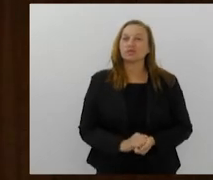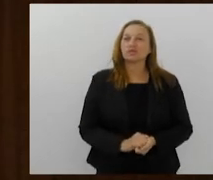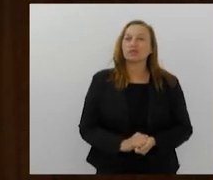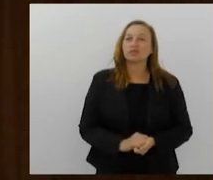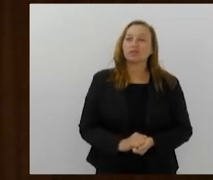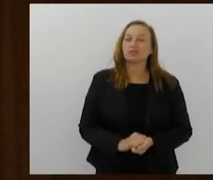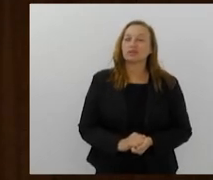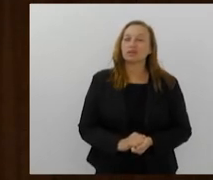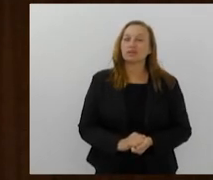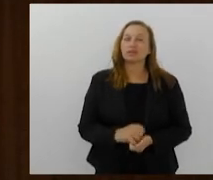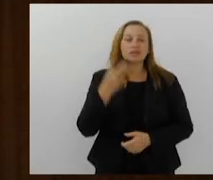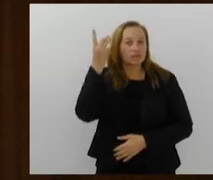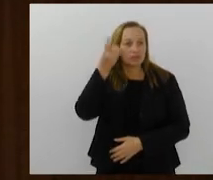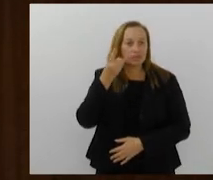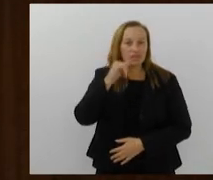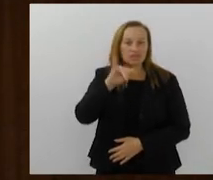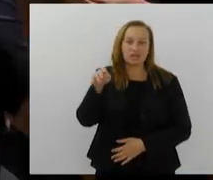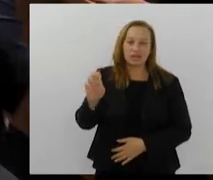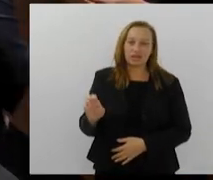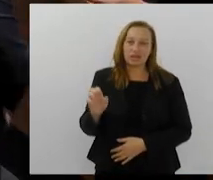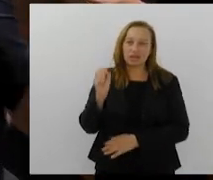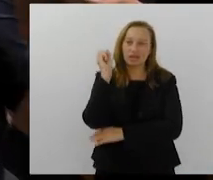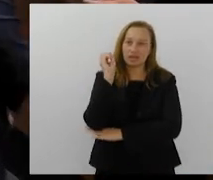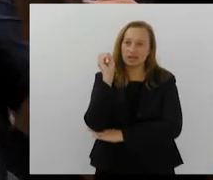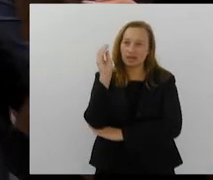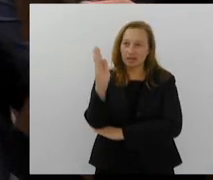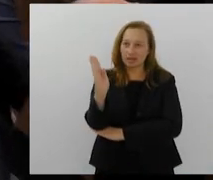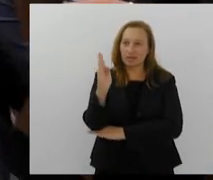Sul. Deputado Jari, ecossocialista.